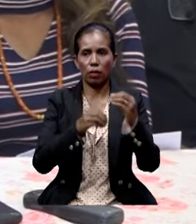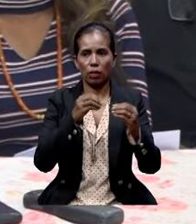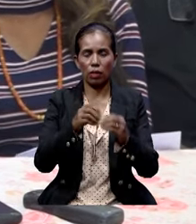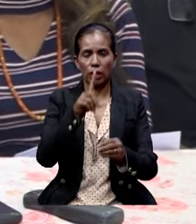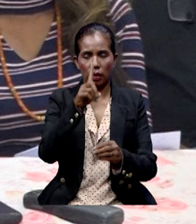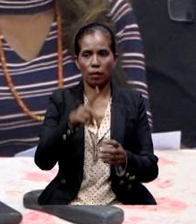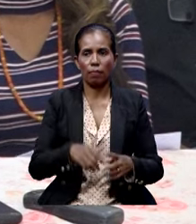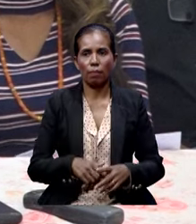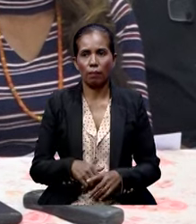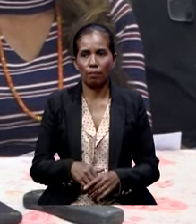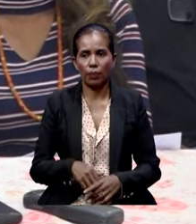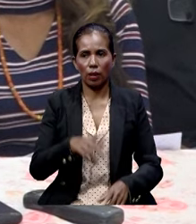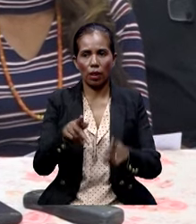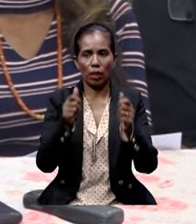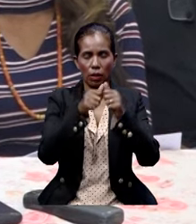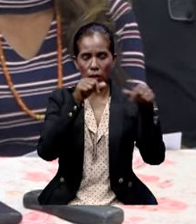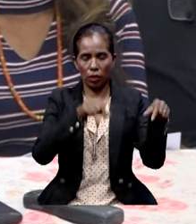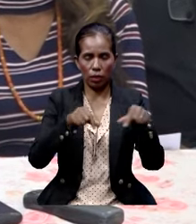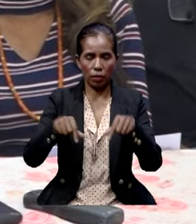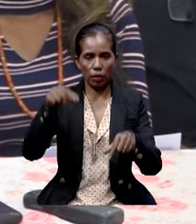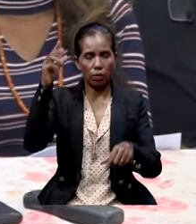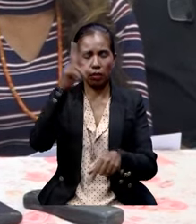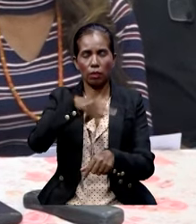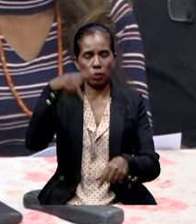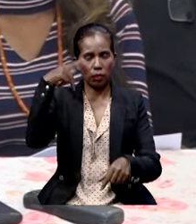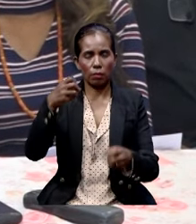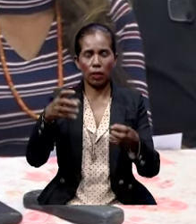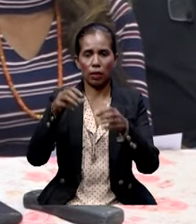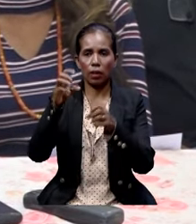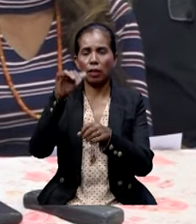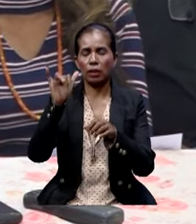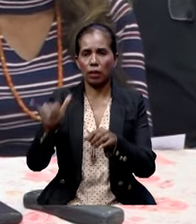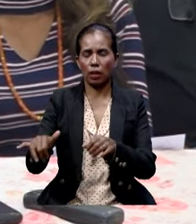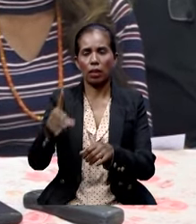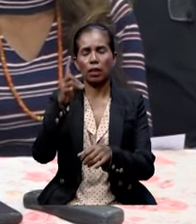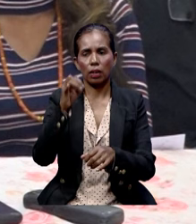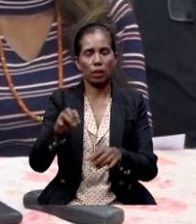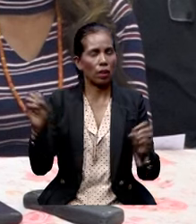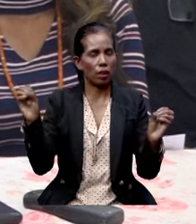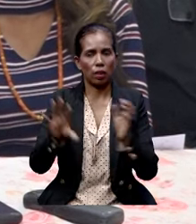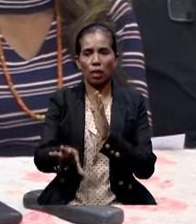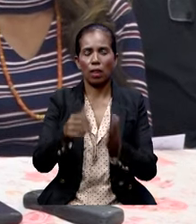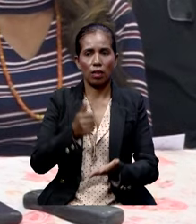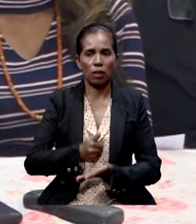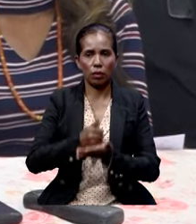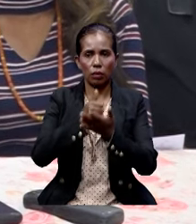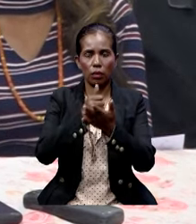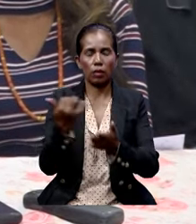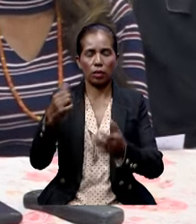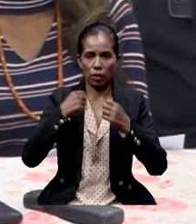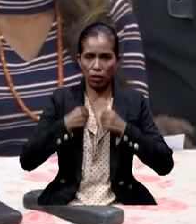ida emoho deficiência psicossocial barak mak abandona ia capital dili no lahetang atendimento basirnya